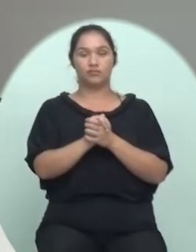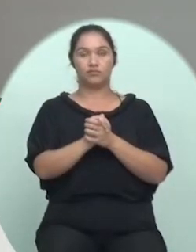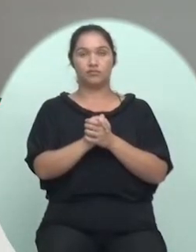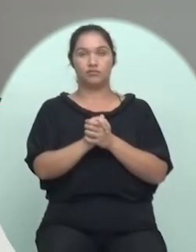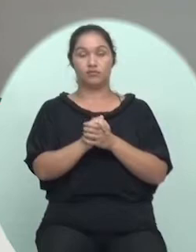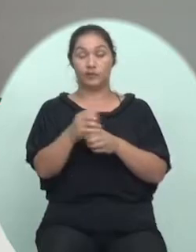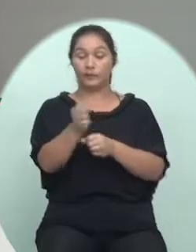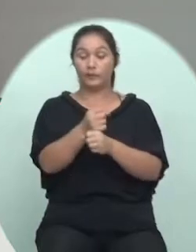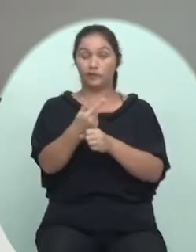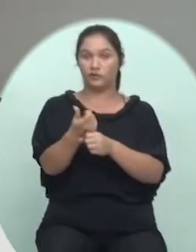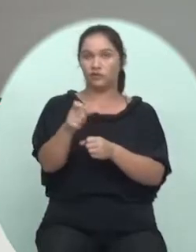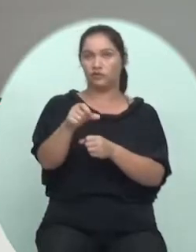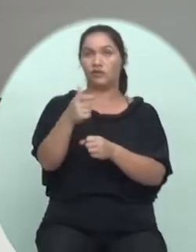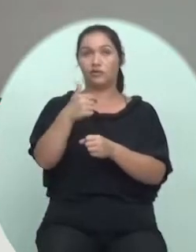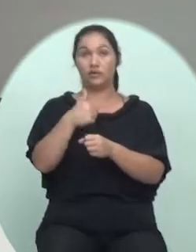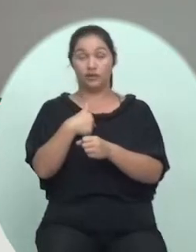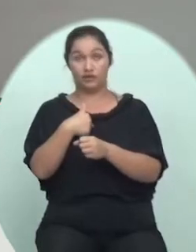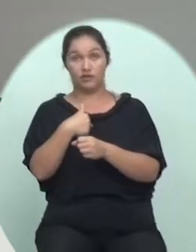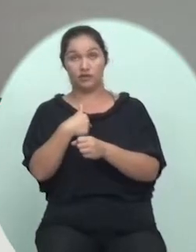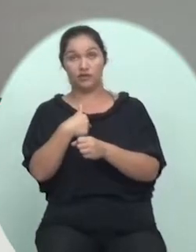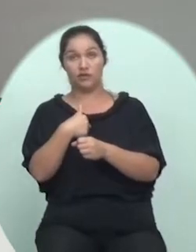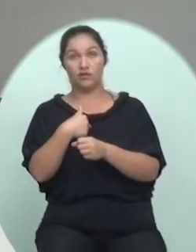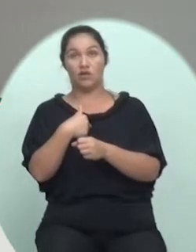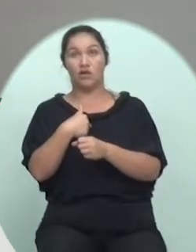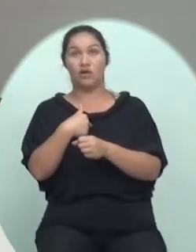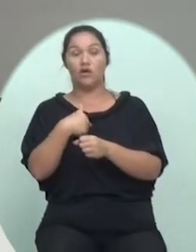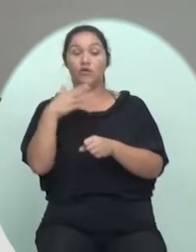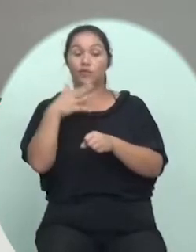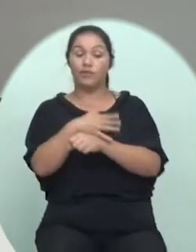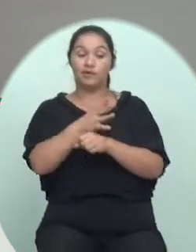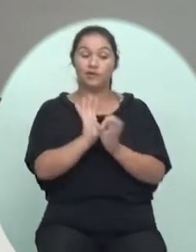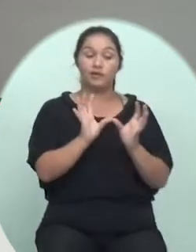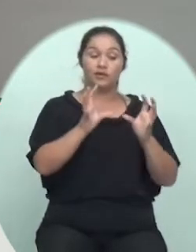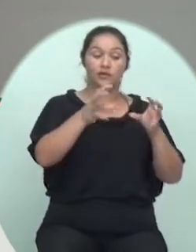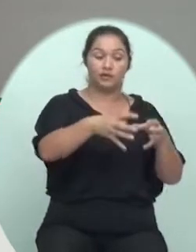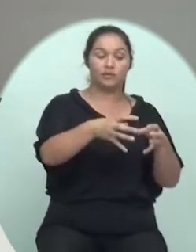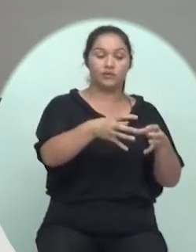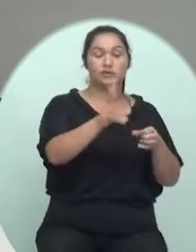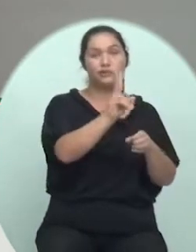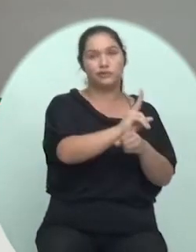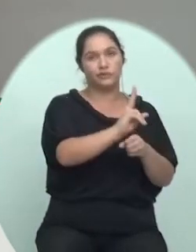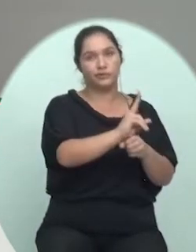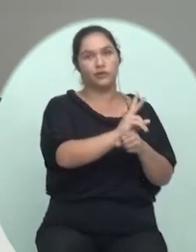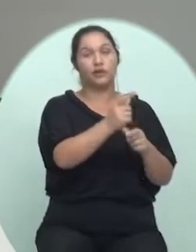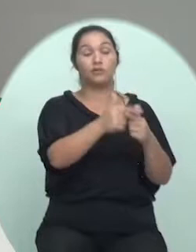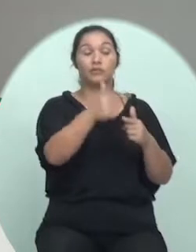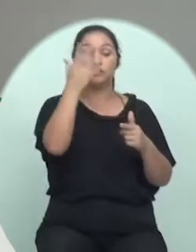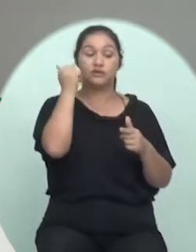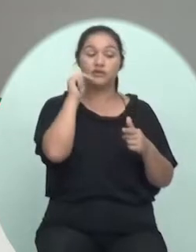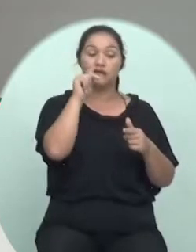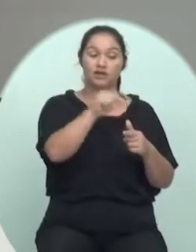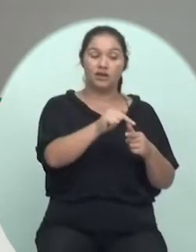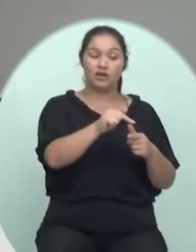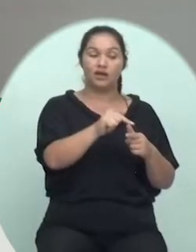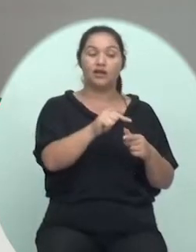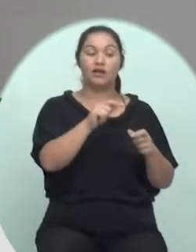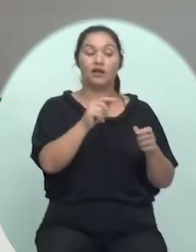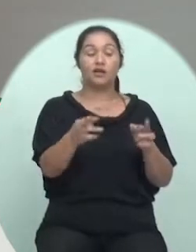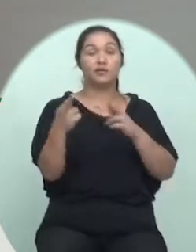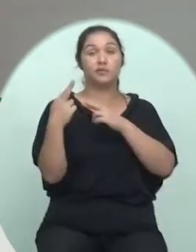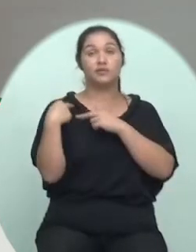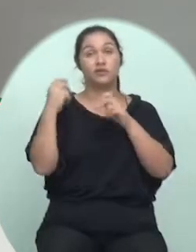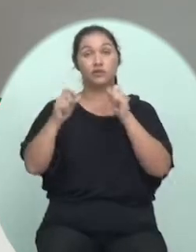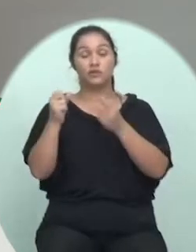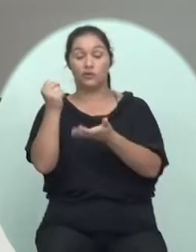de fiscalização, e eu acho uma comissão também importante que pode fiscalizar as ações, os contratos do município,